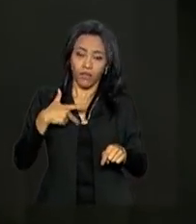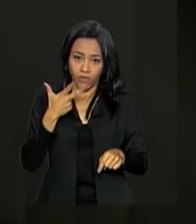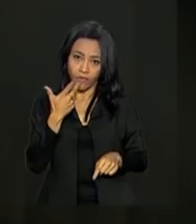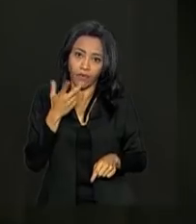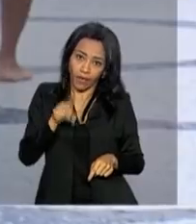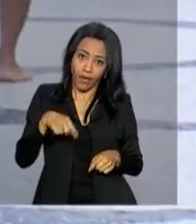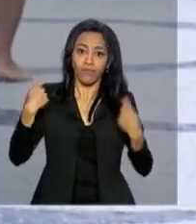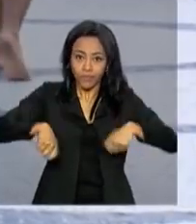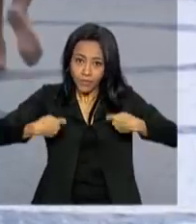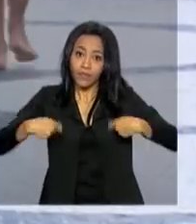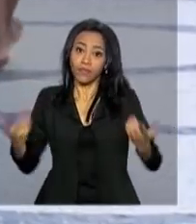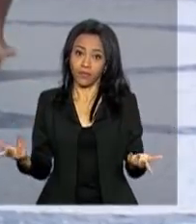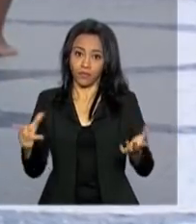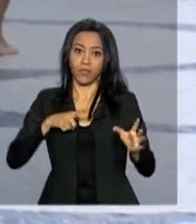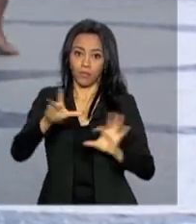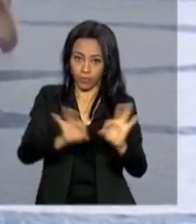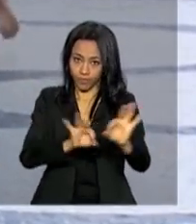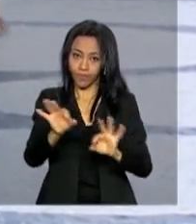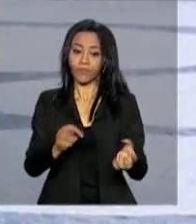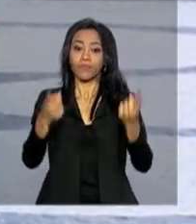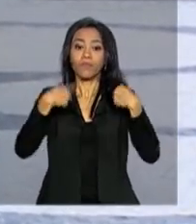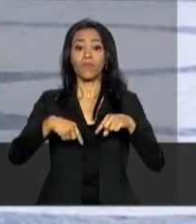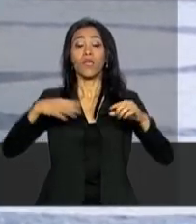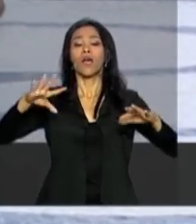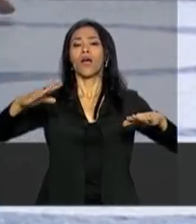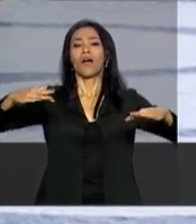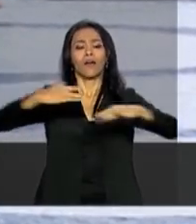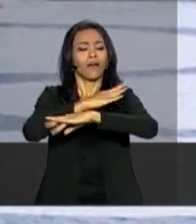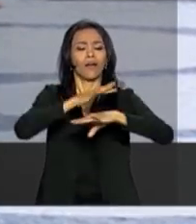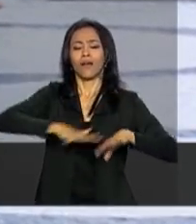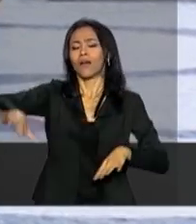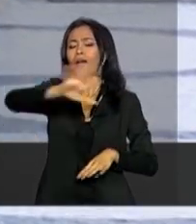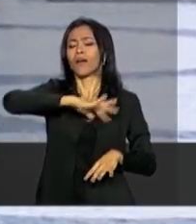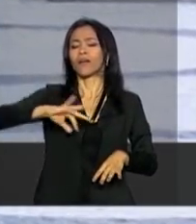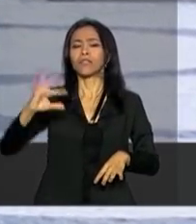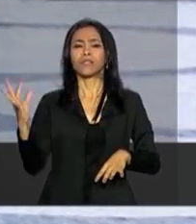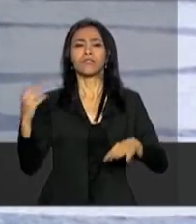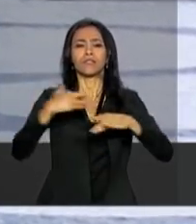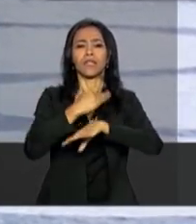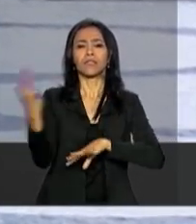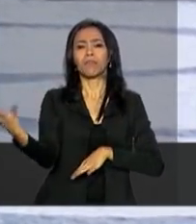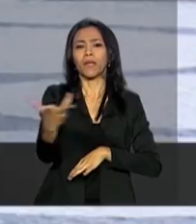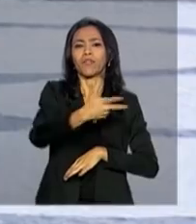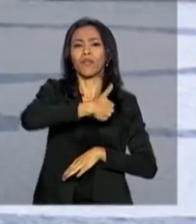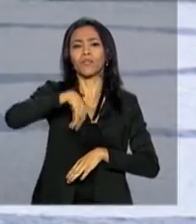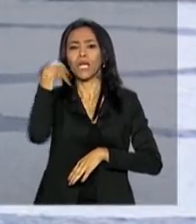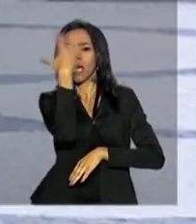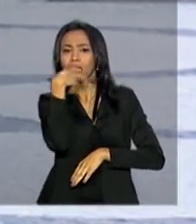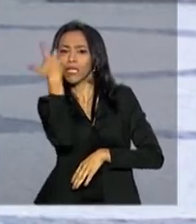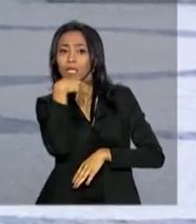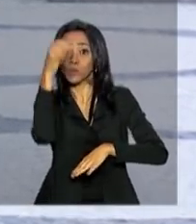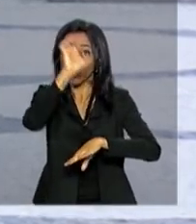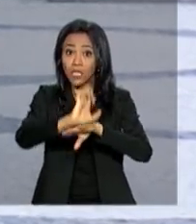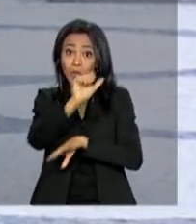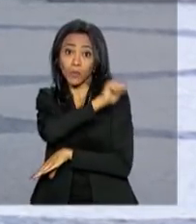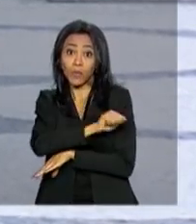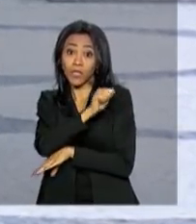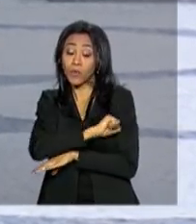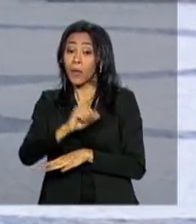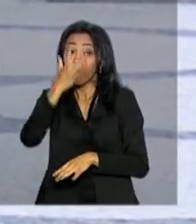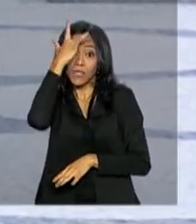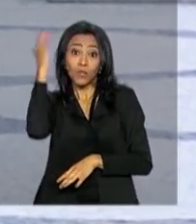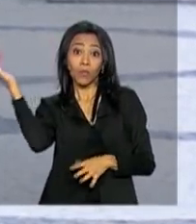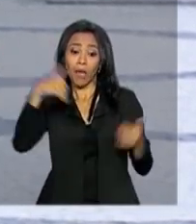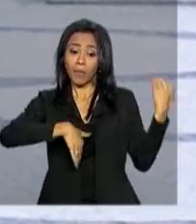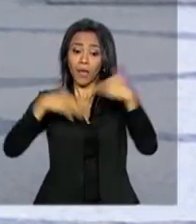era necessária. Conhecida como cidade maravilhosa e cantada em verso e prosa mundo afora, o Rio de Janeiro recebe turistas de todos os